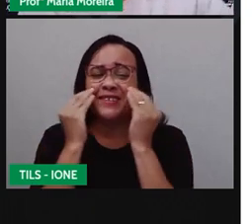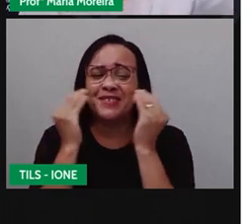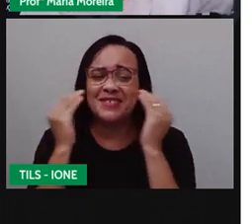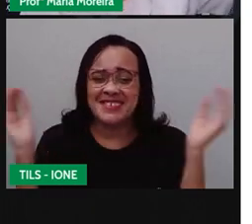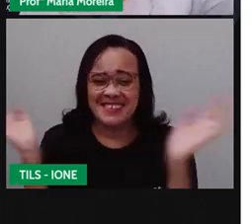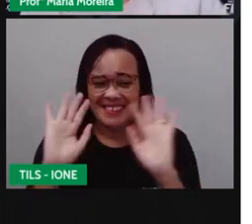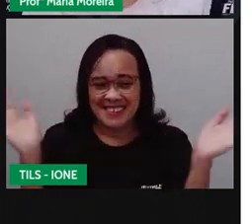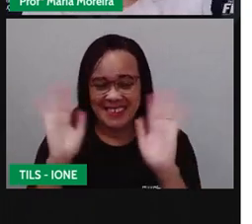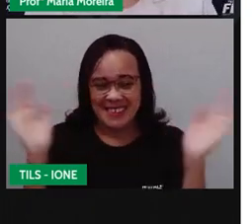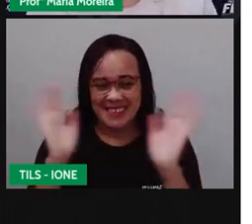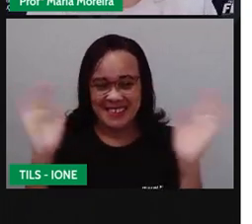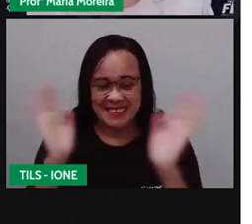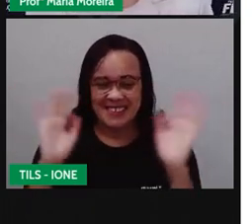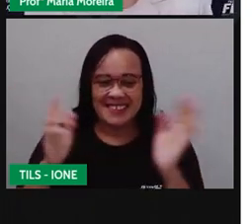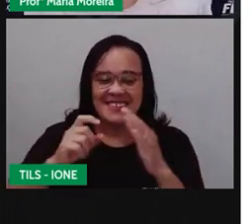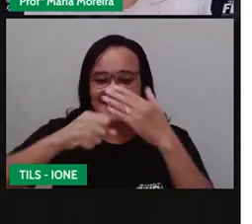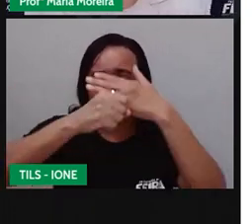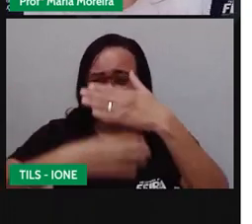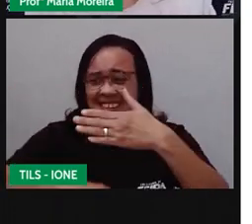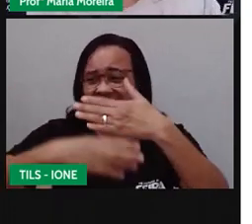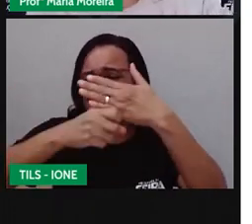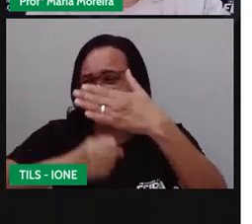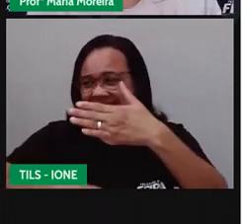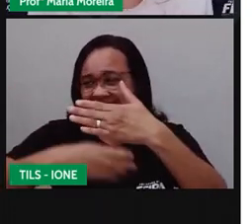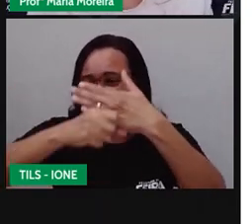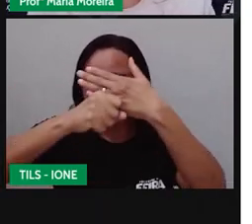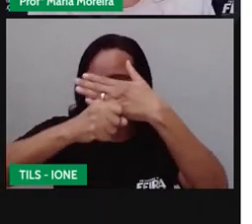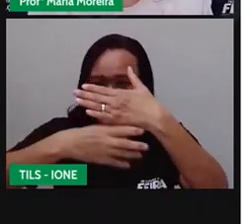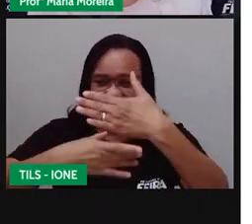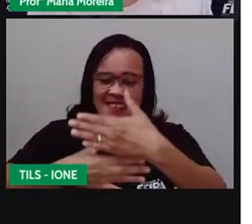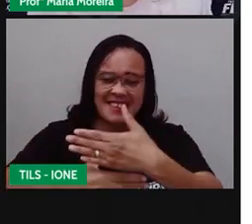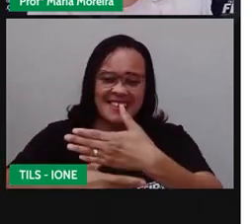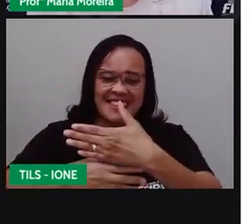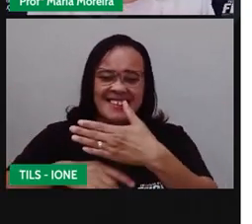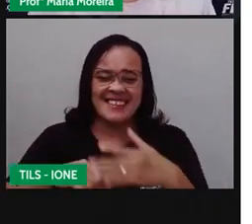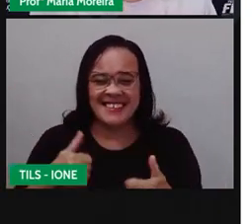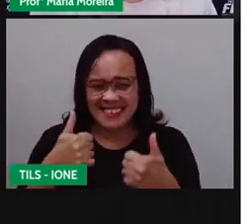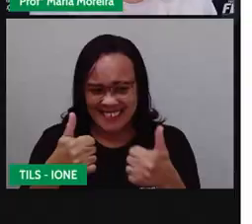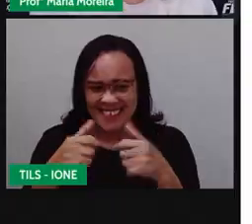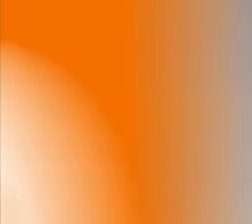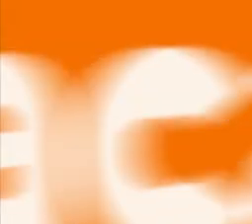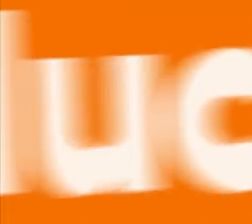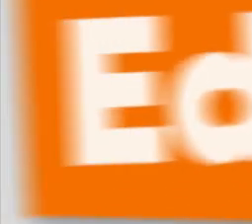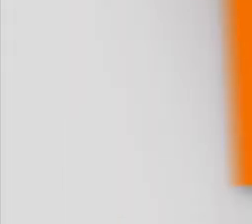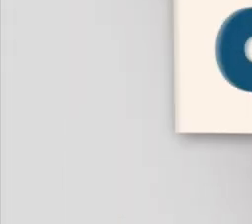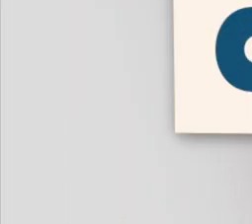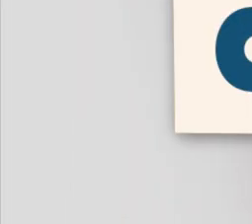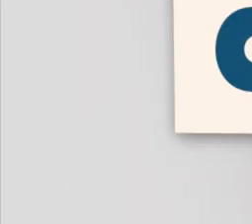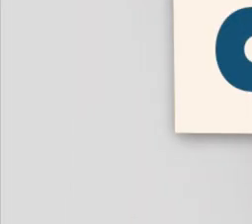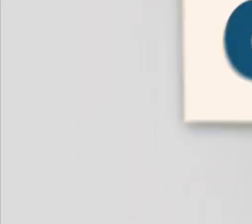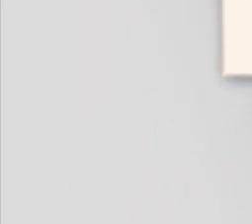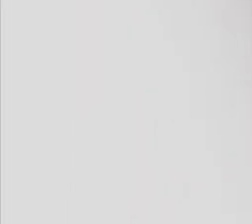meninos. Ah, não esqueça de deixar comentários pra Ione também, não, pra ela aparecer na caixinha, tá, gente? Beijo.